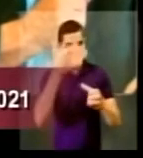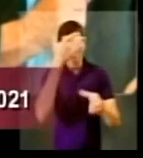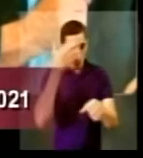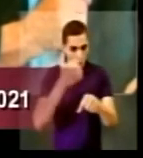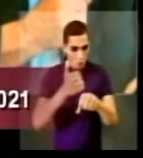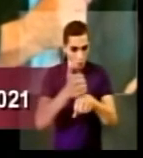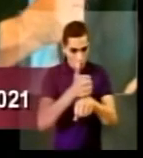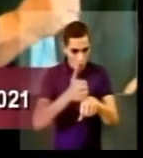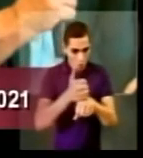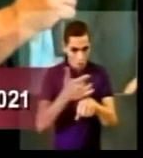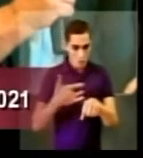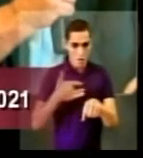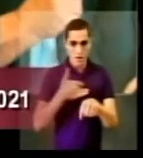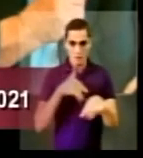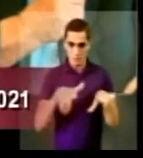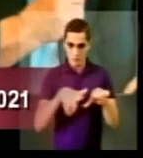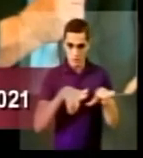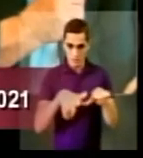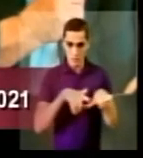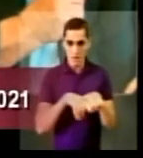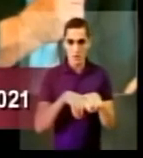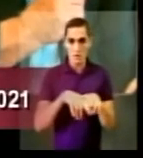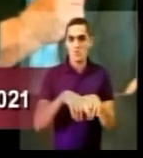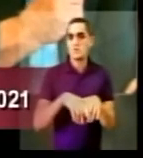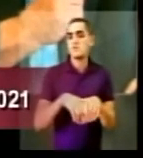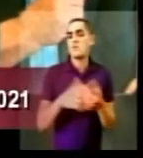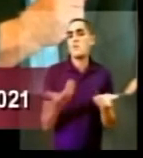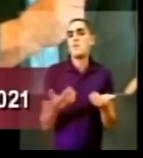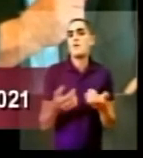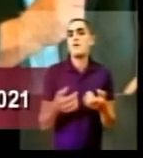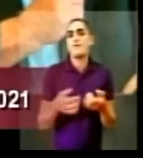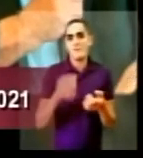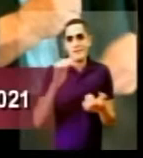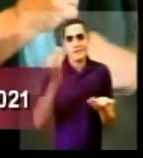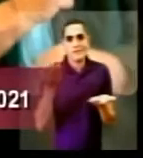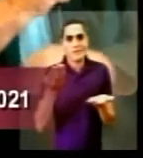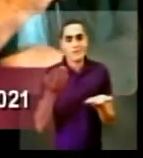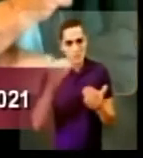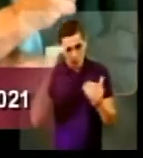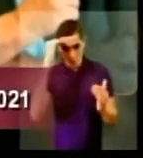segundo o extrato, considerando doses e logísticas.